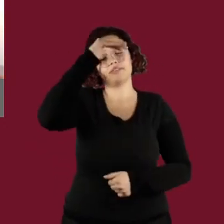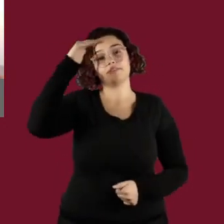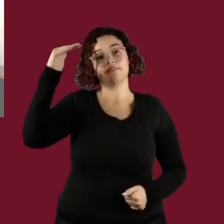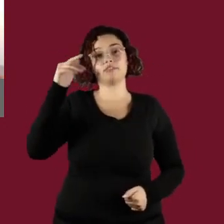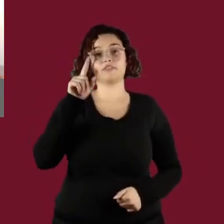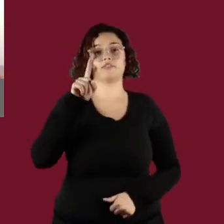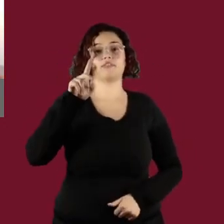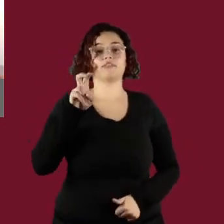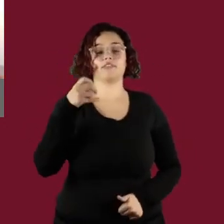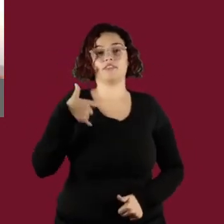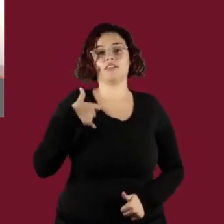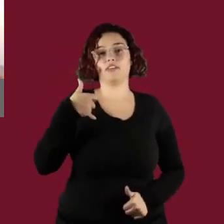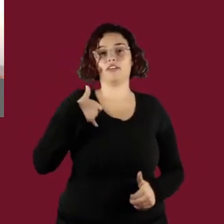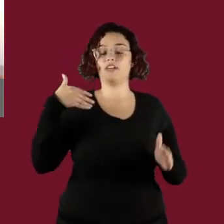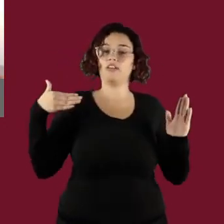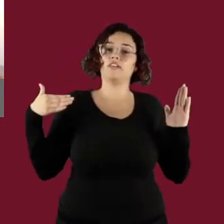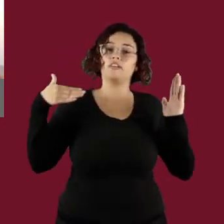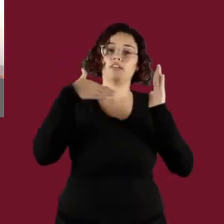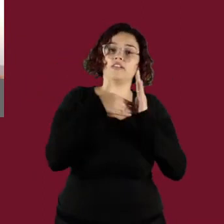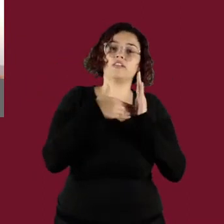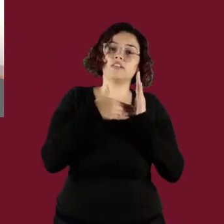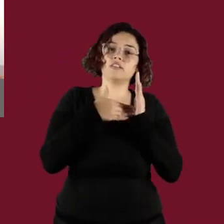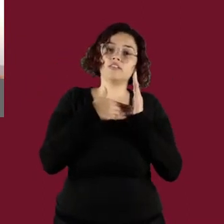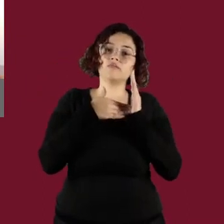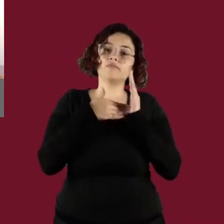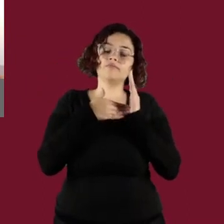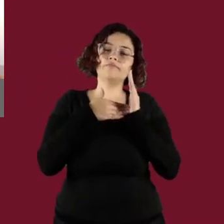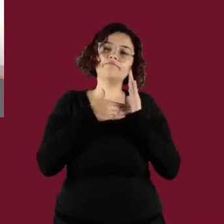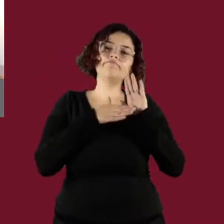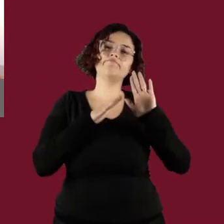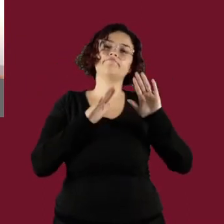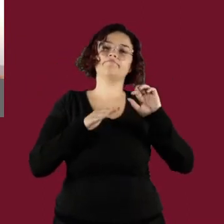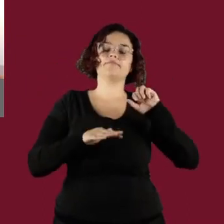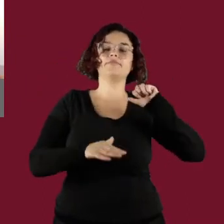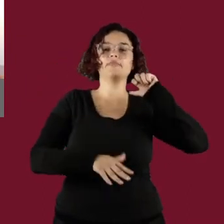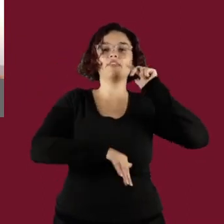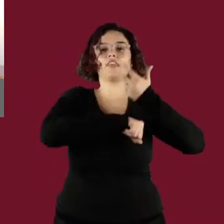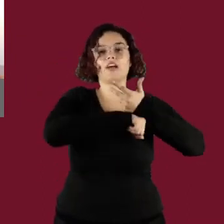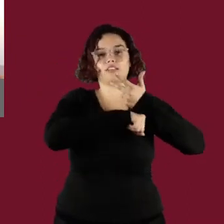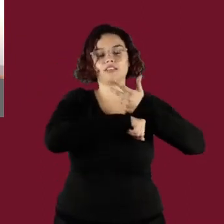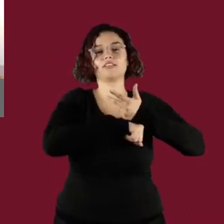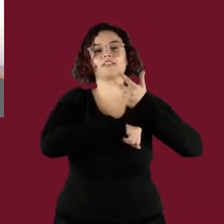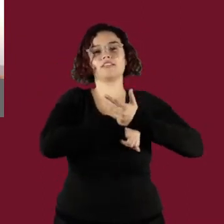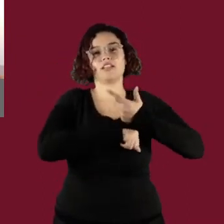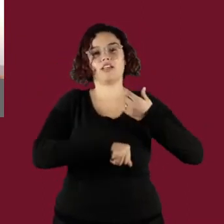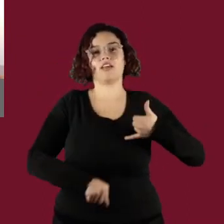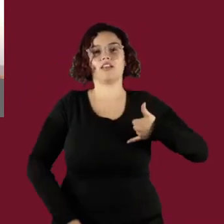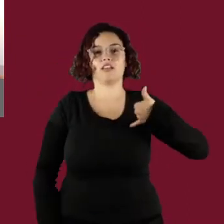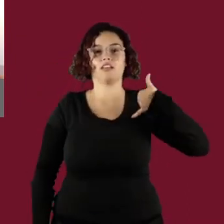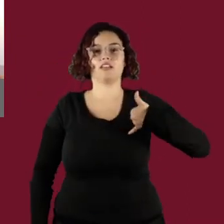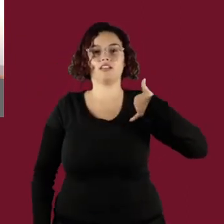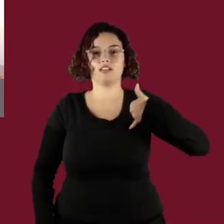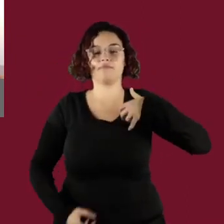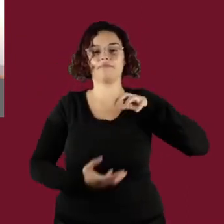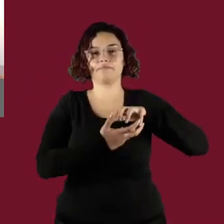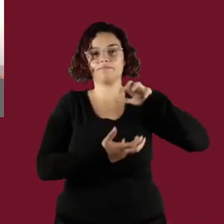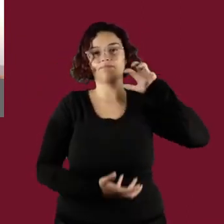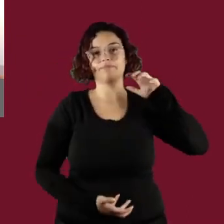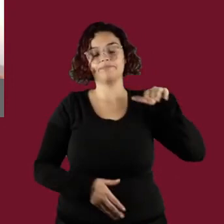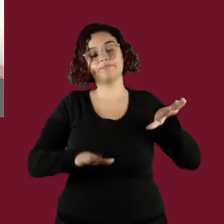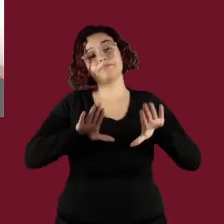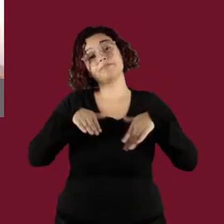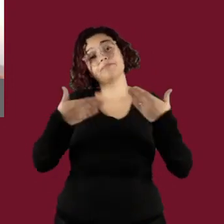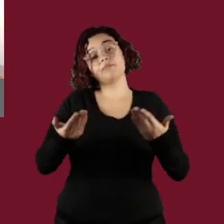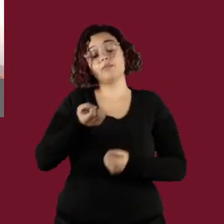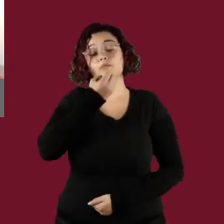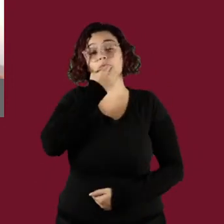15 anos até a terceira idade, entende? Então, para nós é muito bom a gente